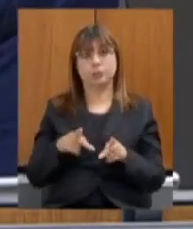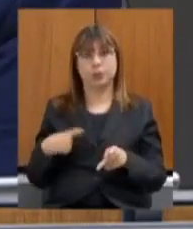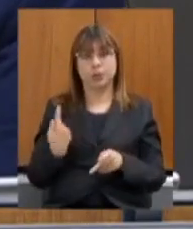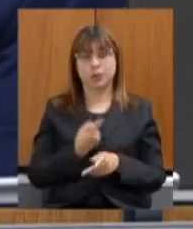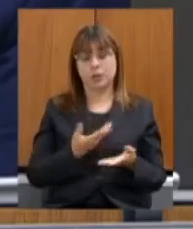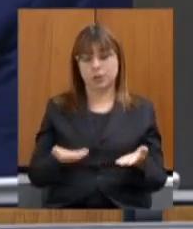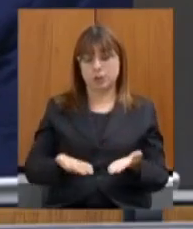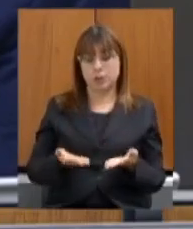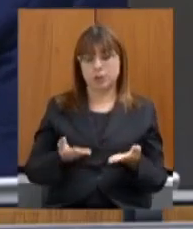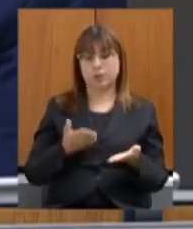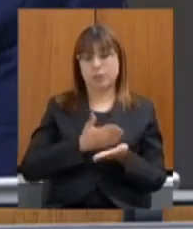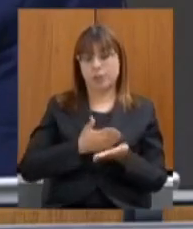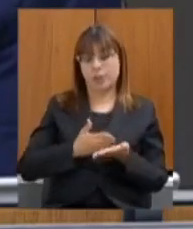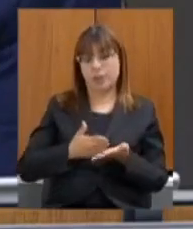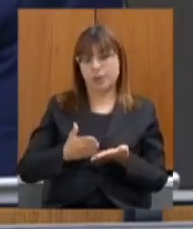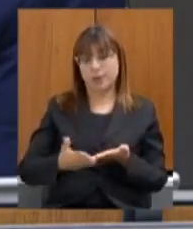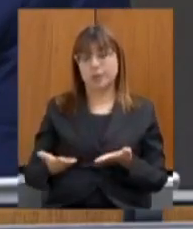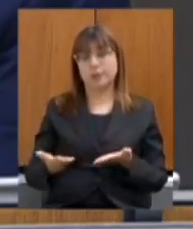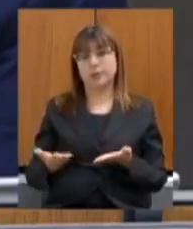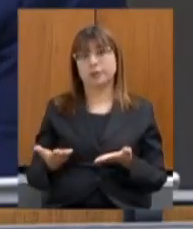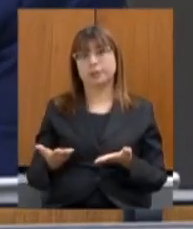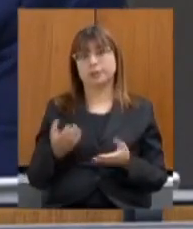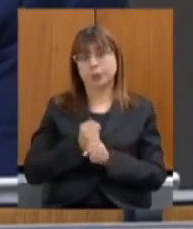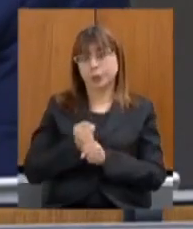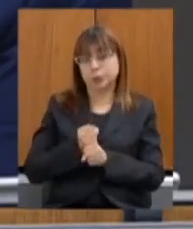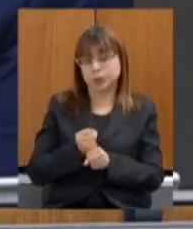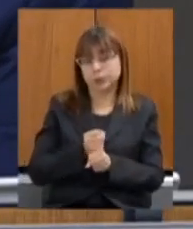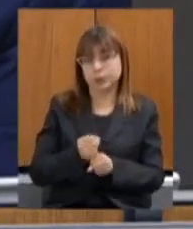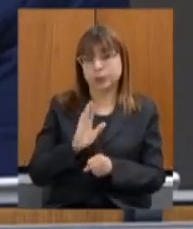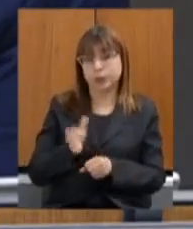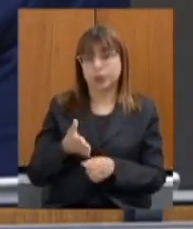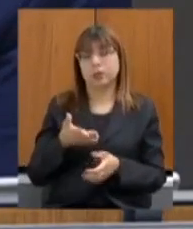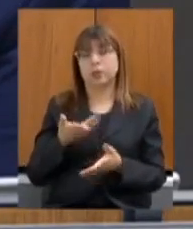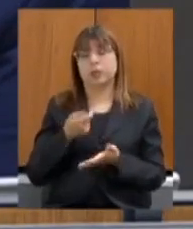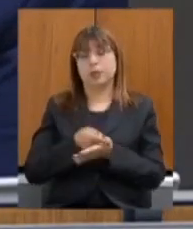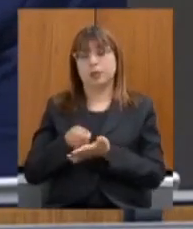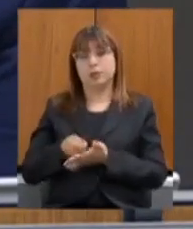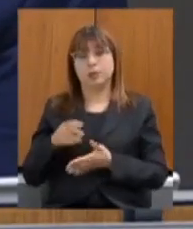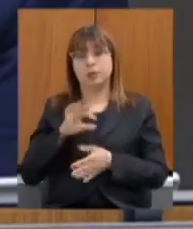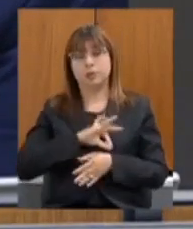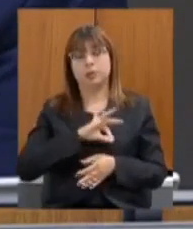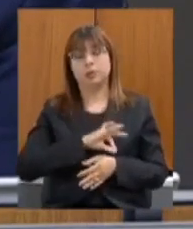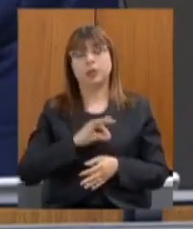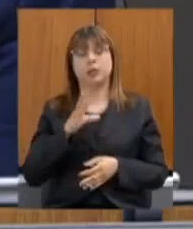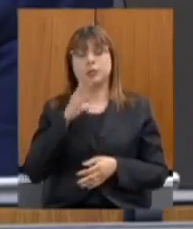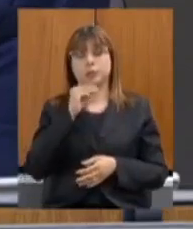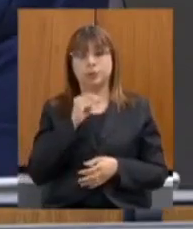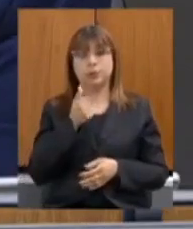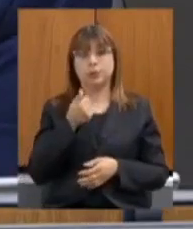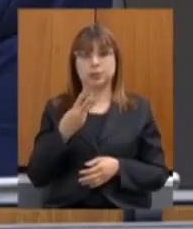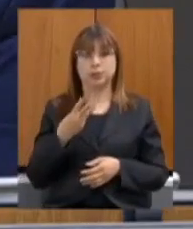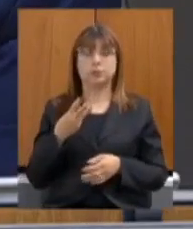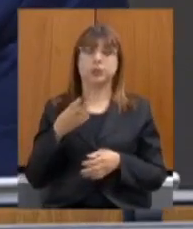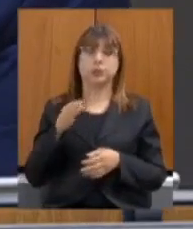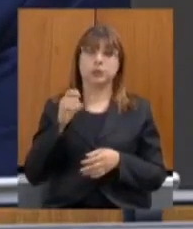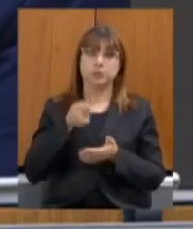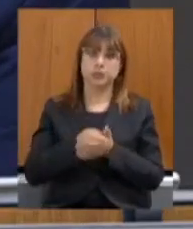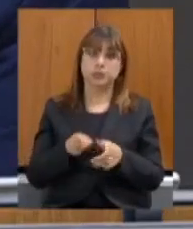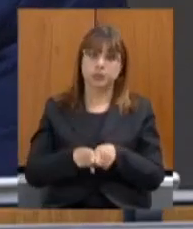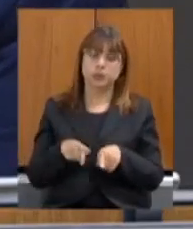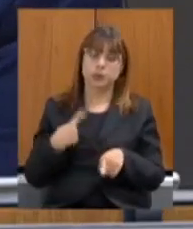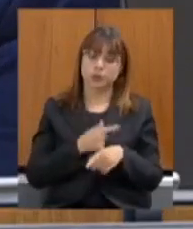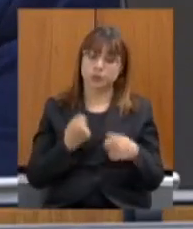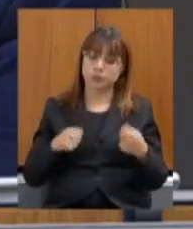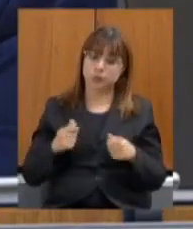estamos convivendo com o parcelamento de salários de servidores há anos, estamos convivendo com o atraso de depravamento de 13º há anos, então nós